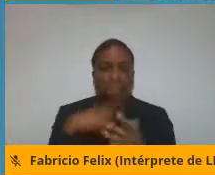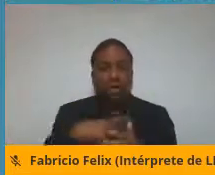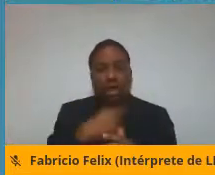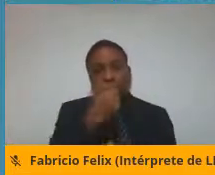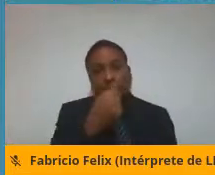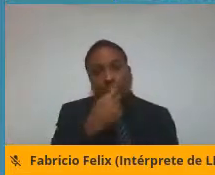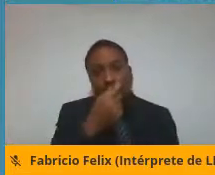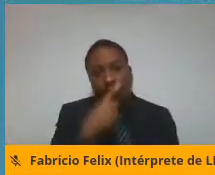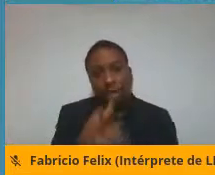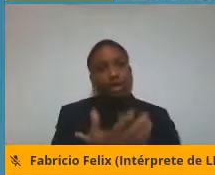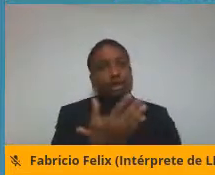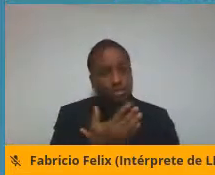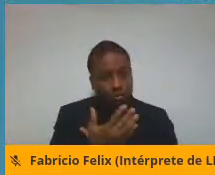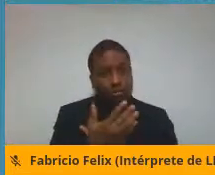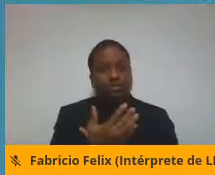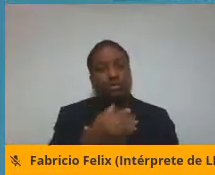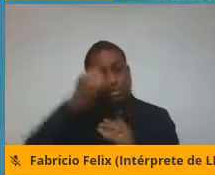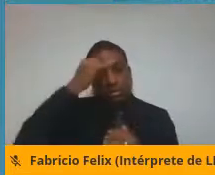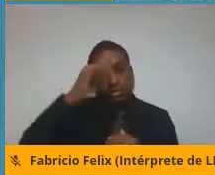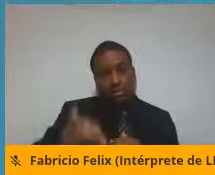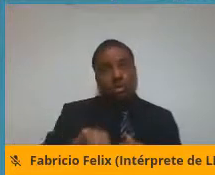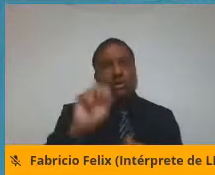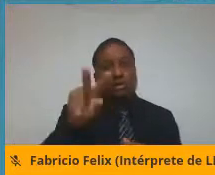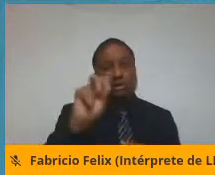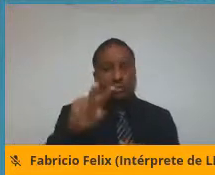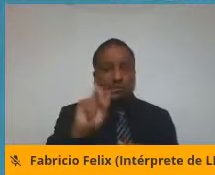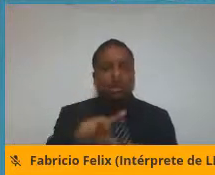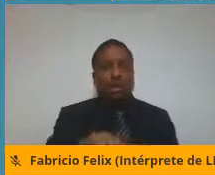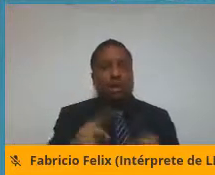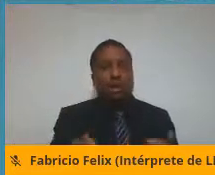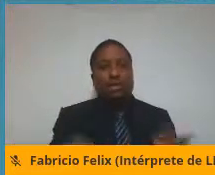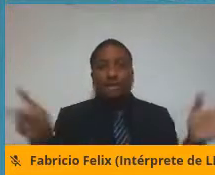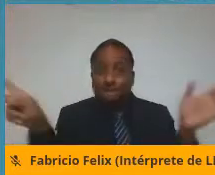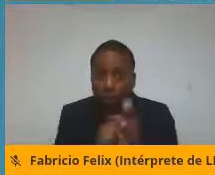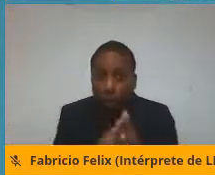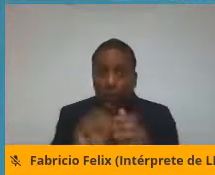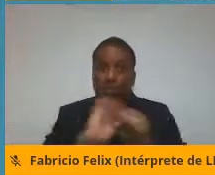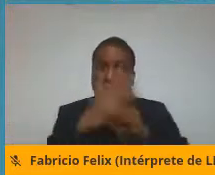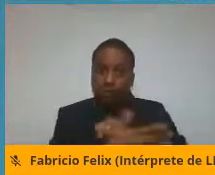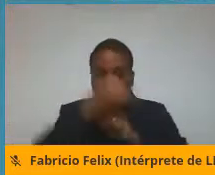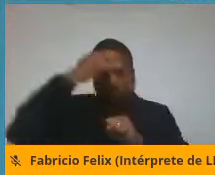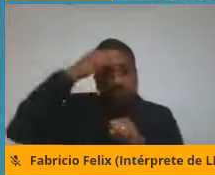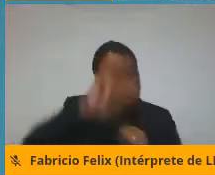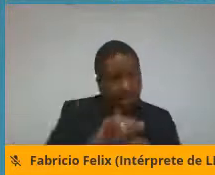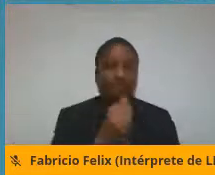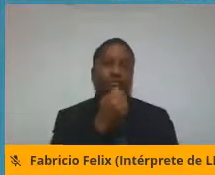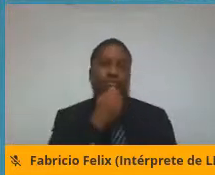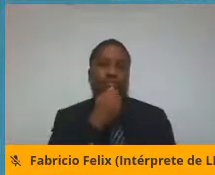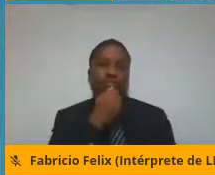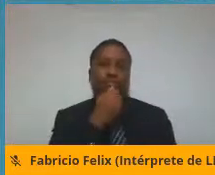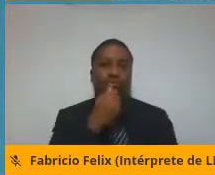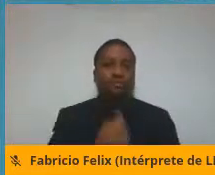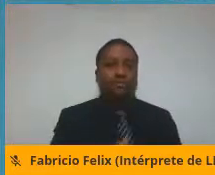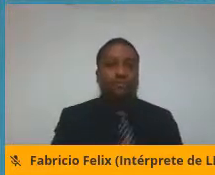antiviral específico, mas no momento não há antiviral específico disponível para tratamento